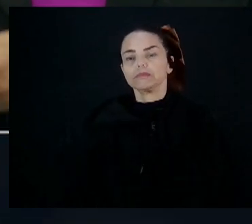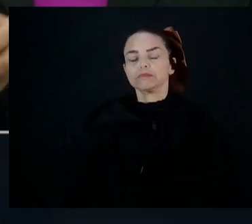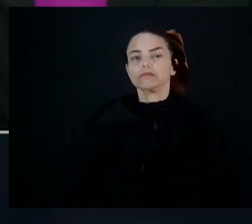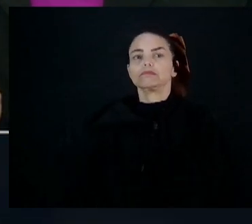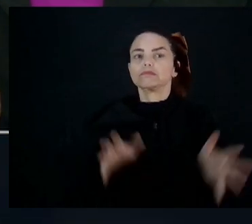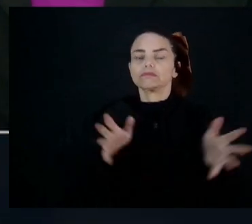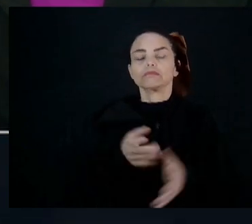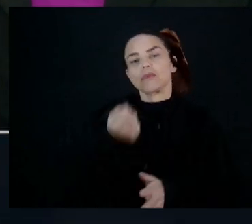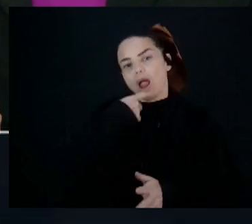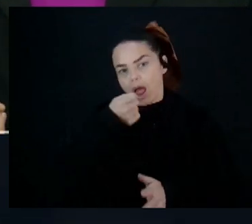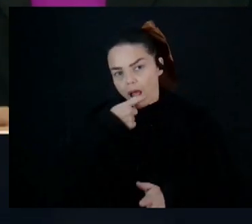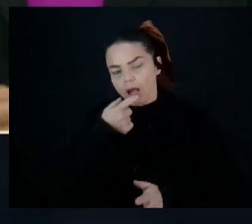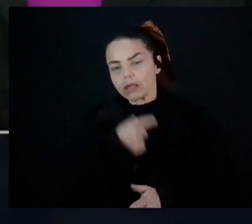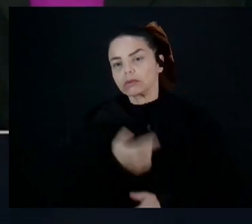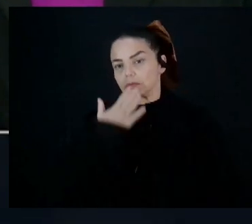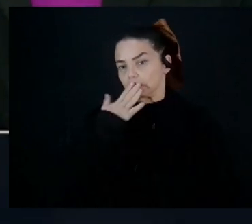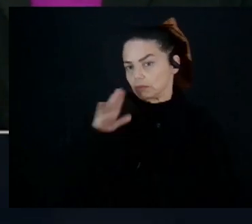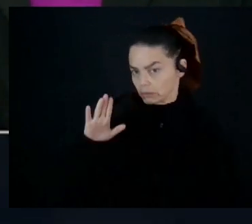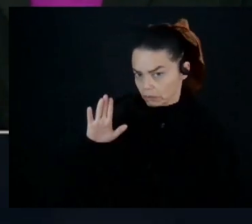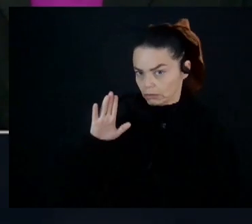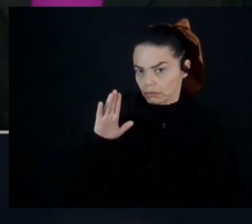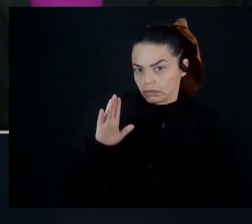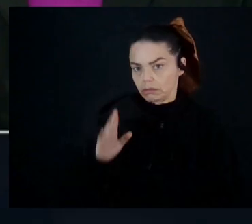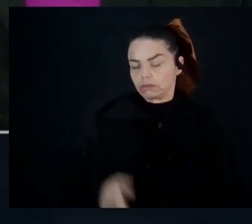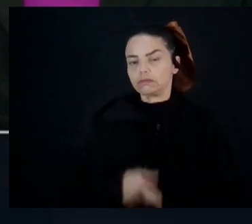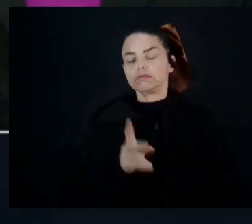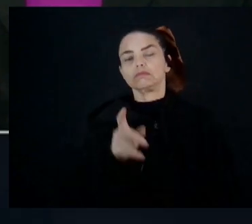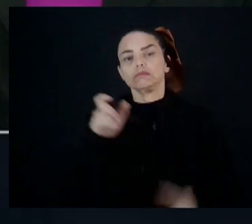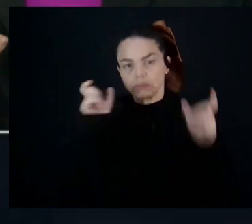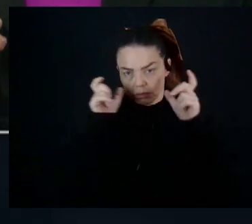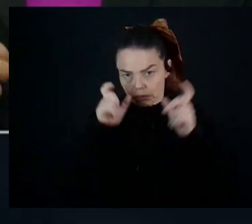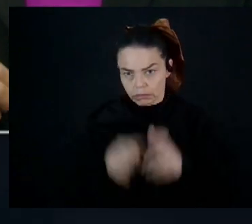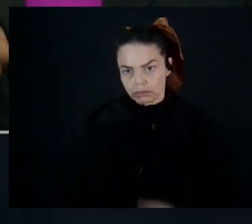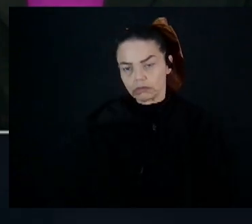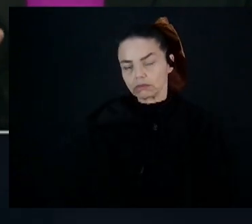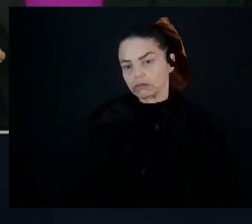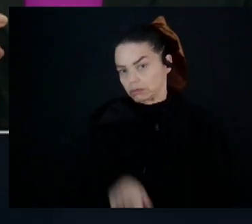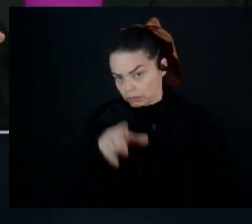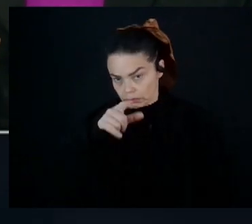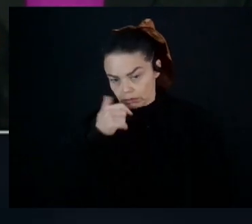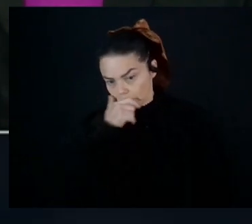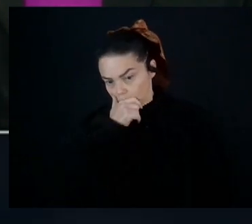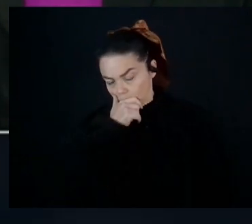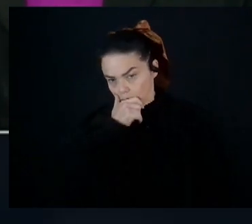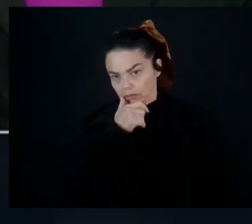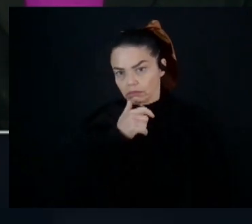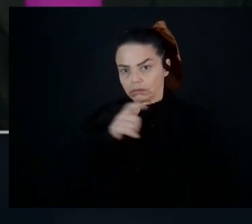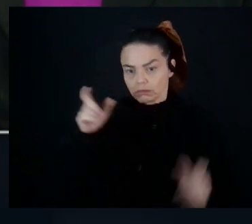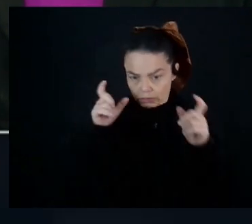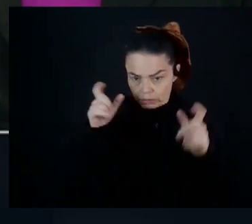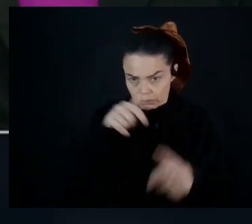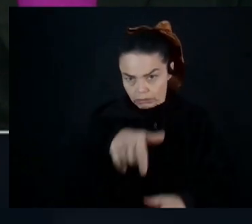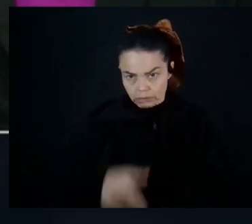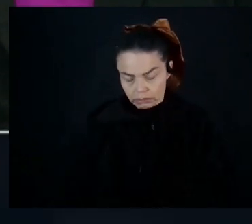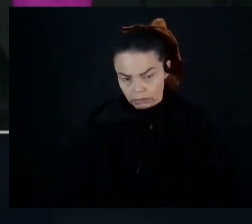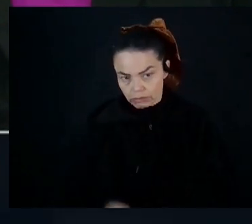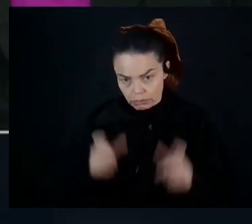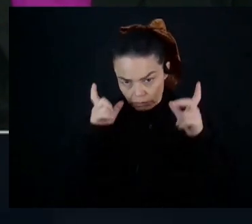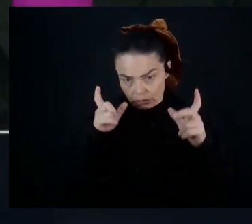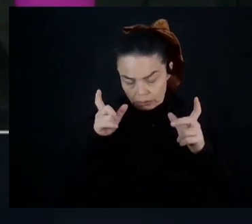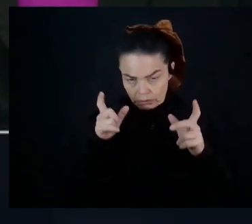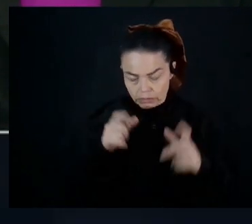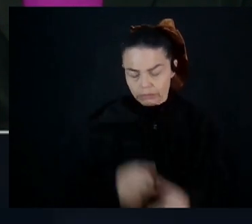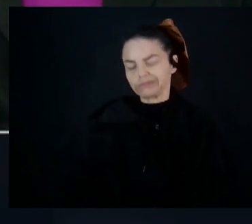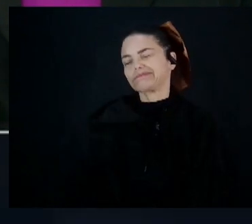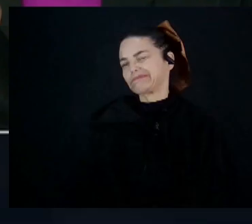que prometem nos manter acordados, né? Será que você está acordado mesmo? Está de olho aberto e está acordado de